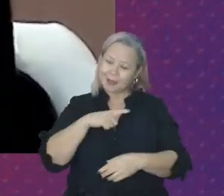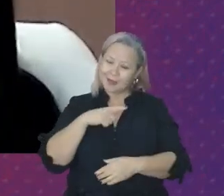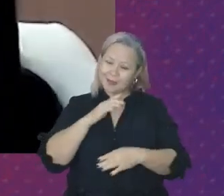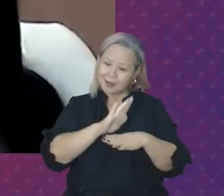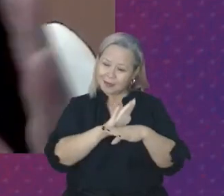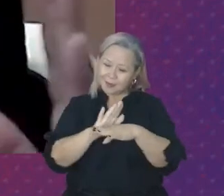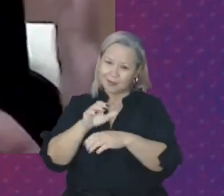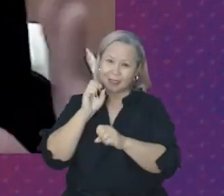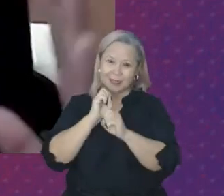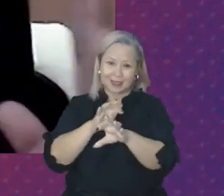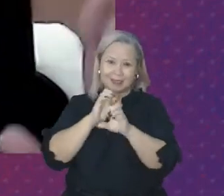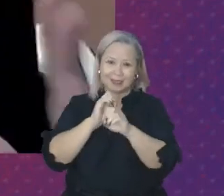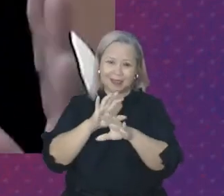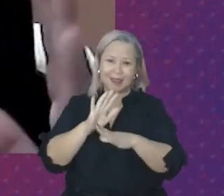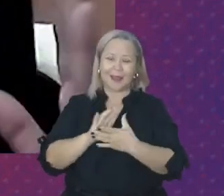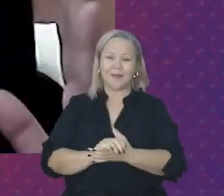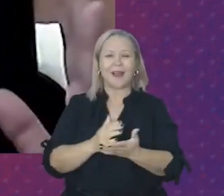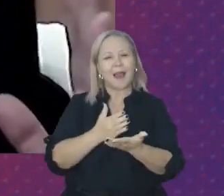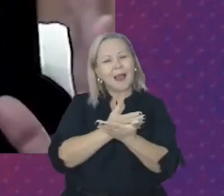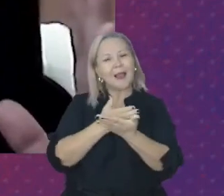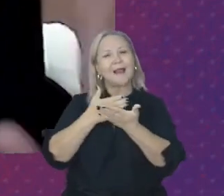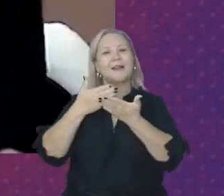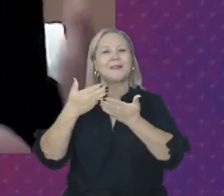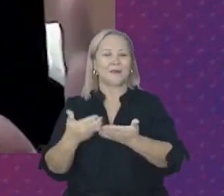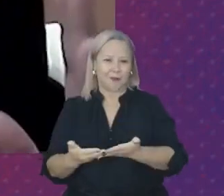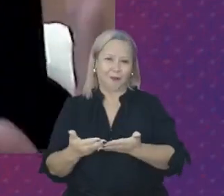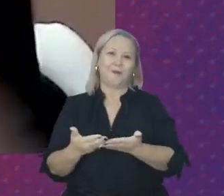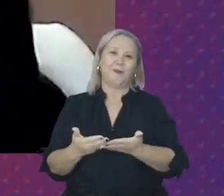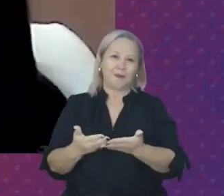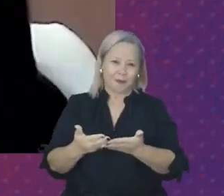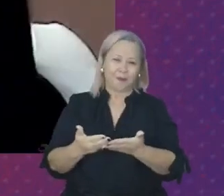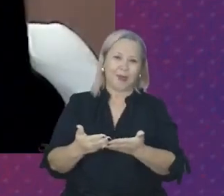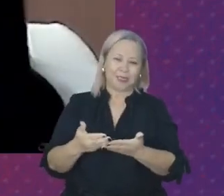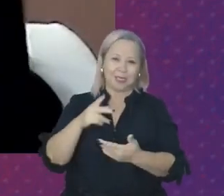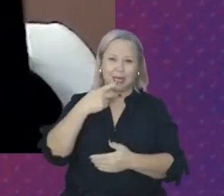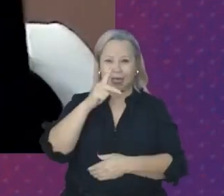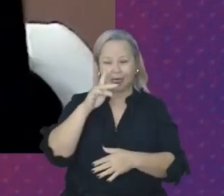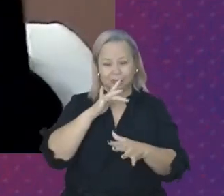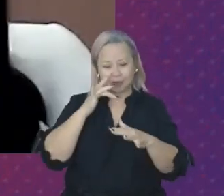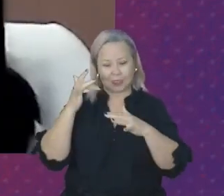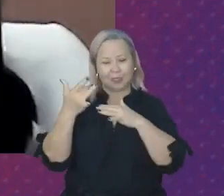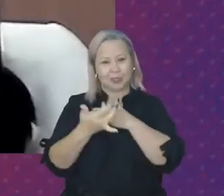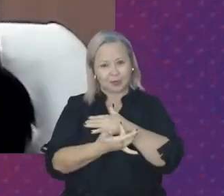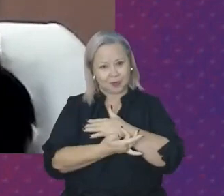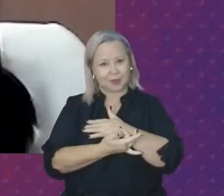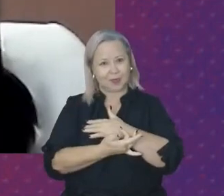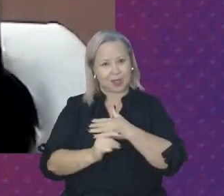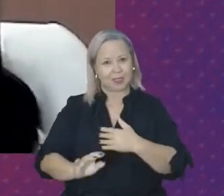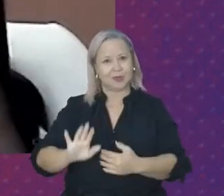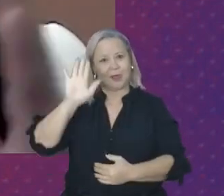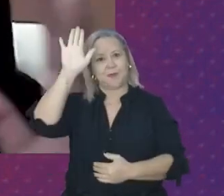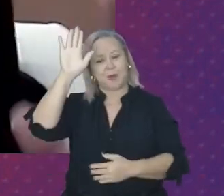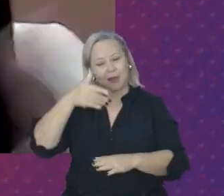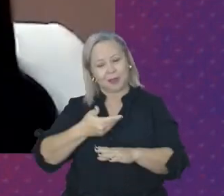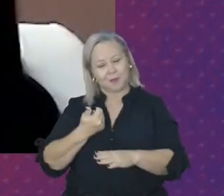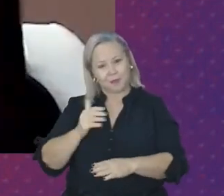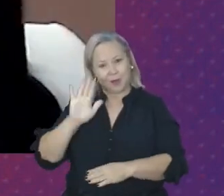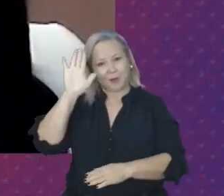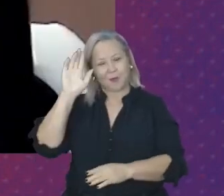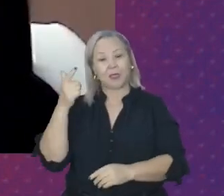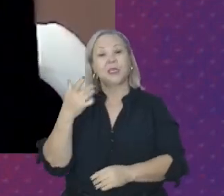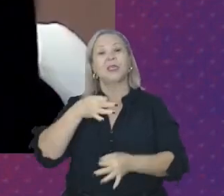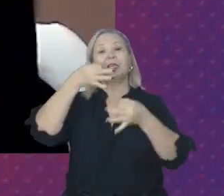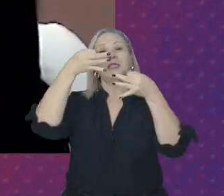nessa aula a dar o pontapé inicial nas suas redes sociais e na sua pré-campanha, que